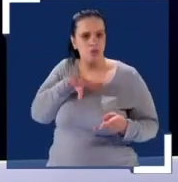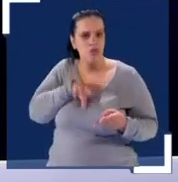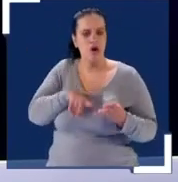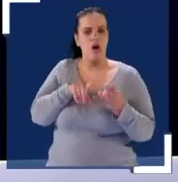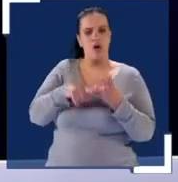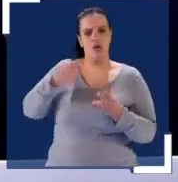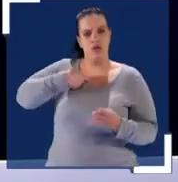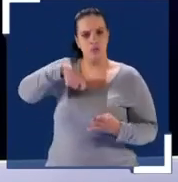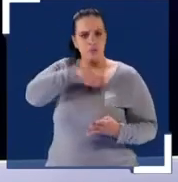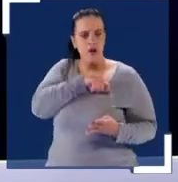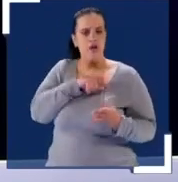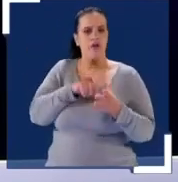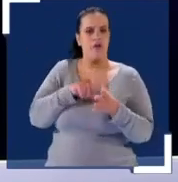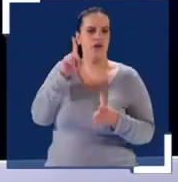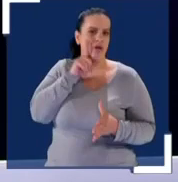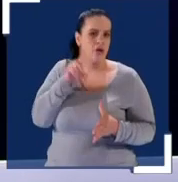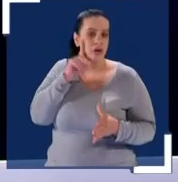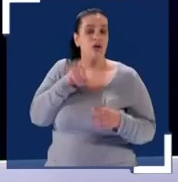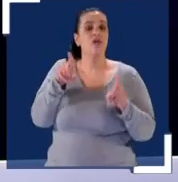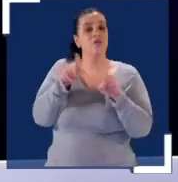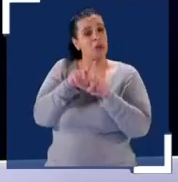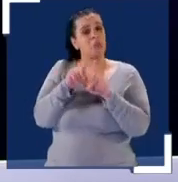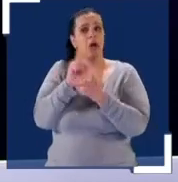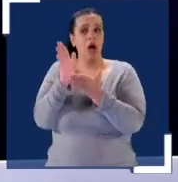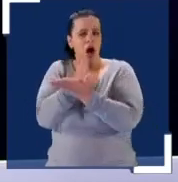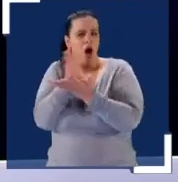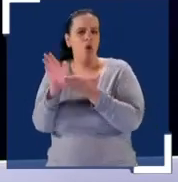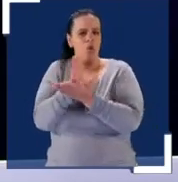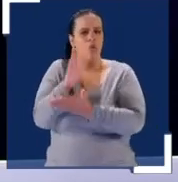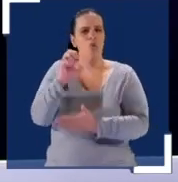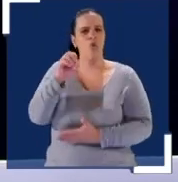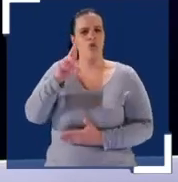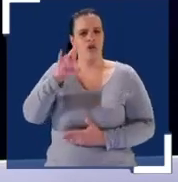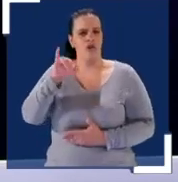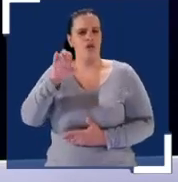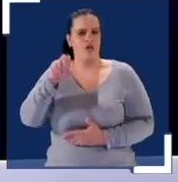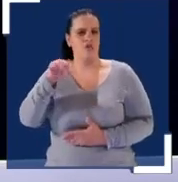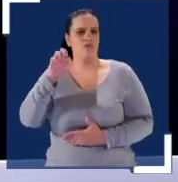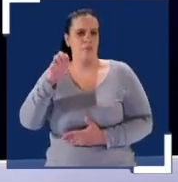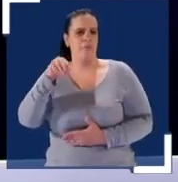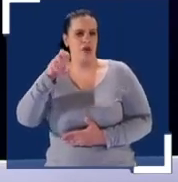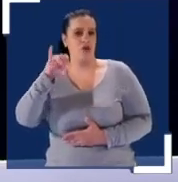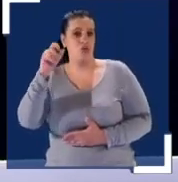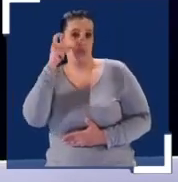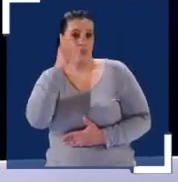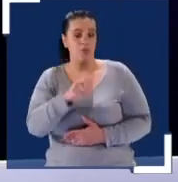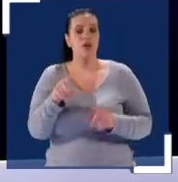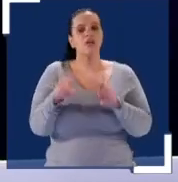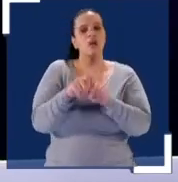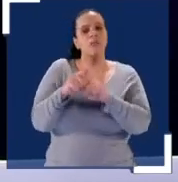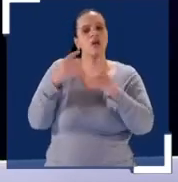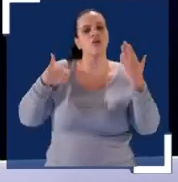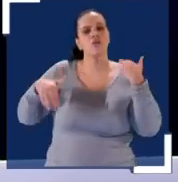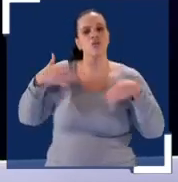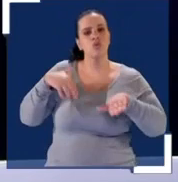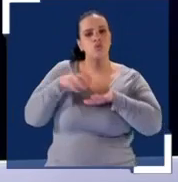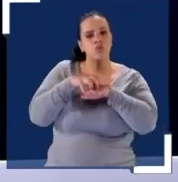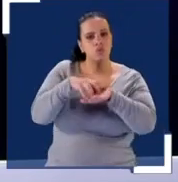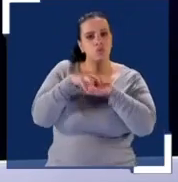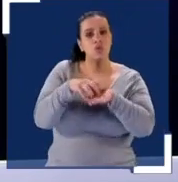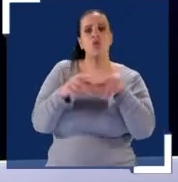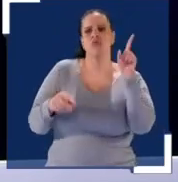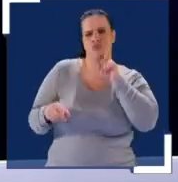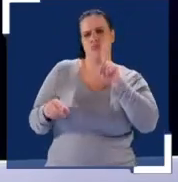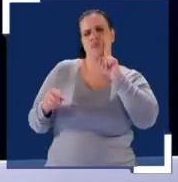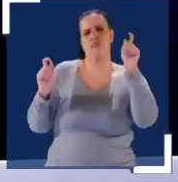da Espanha, americanos e parcialmente do Médio Oriente. E o setor de serviços, o turismo, onde investidores norte-americanos